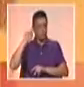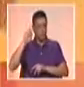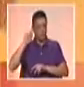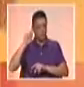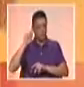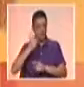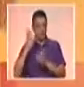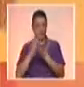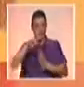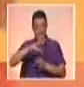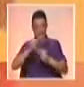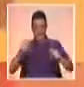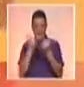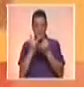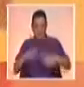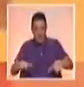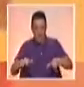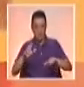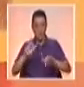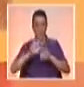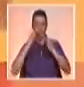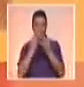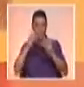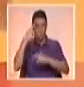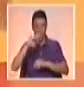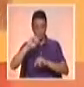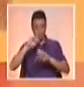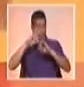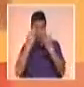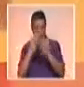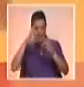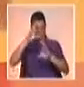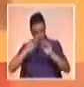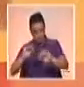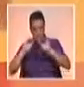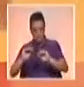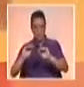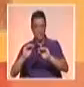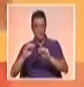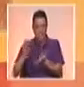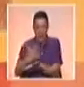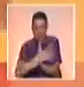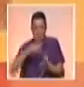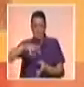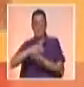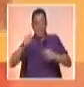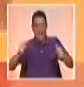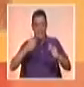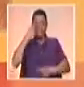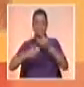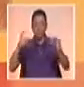termos de material informático, software educativo adequado, portanto, é também indispensável. Portanto, recursos materiais e recursos humanos,